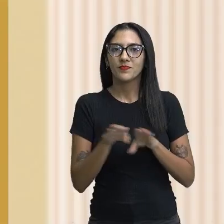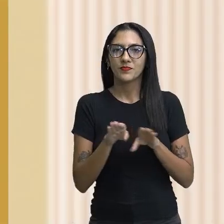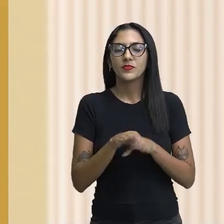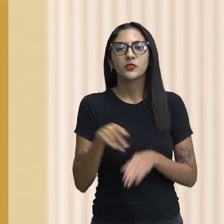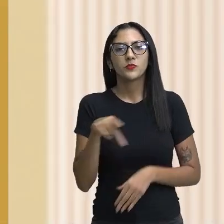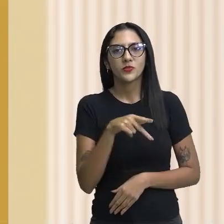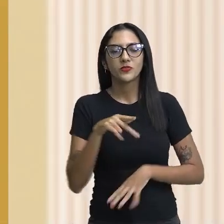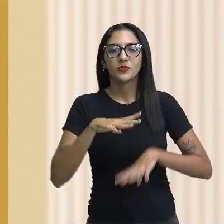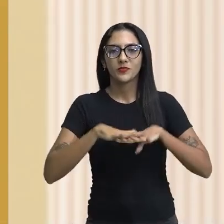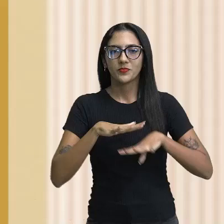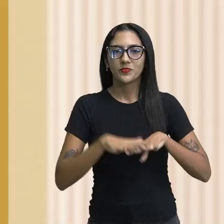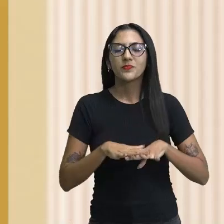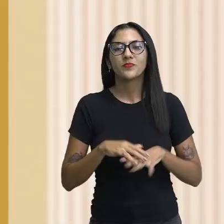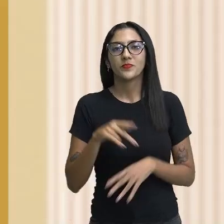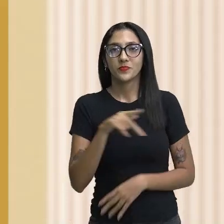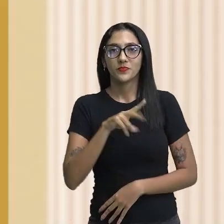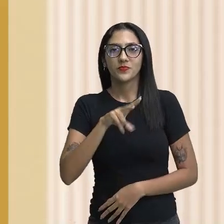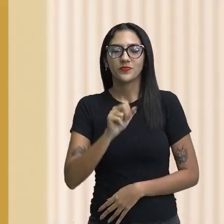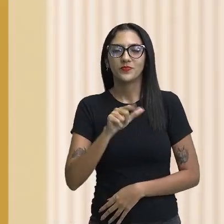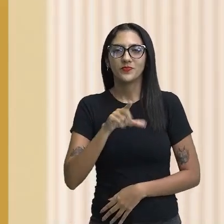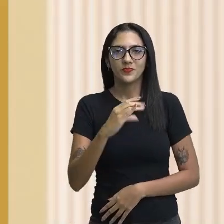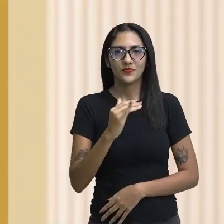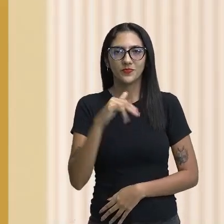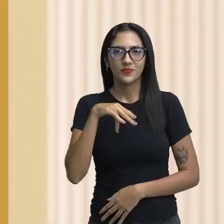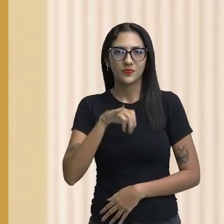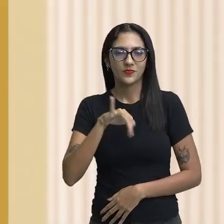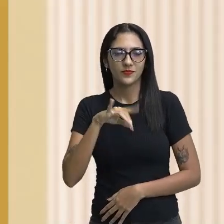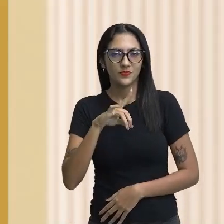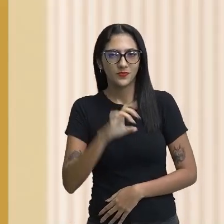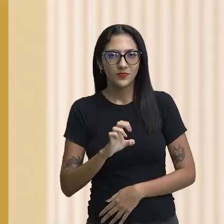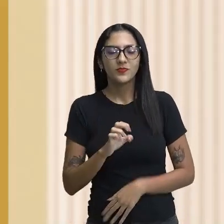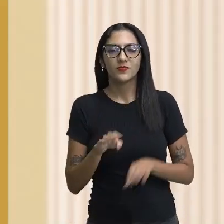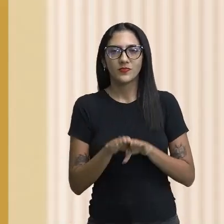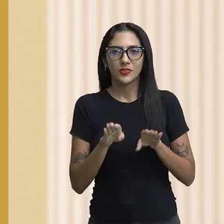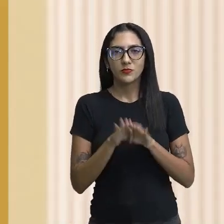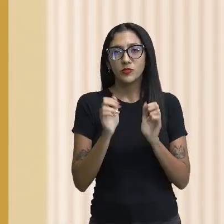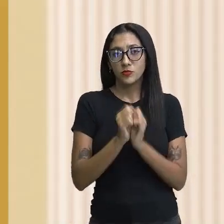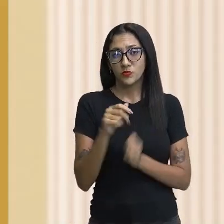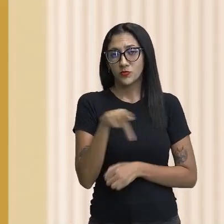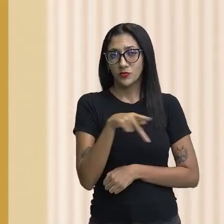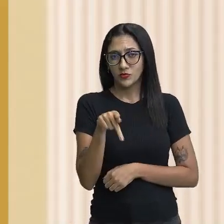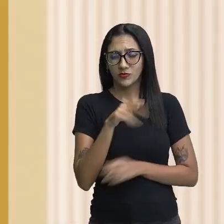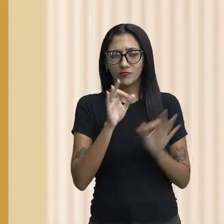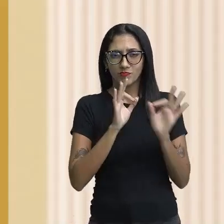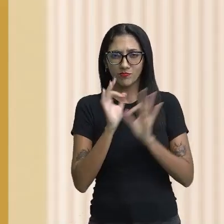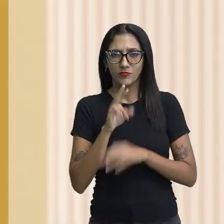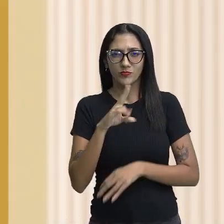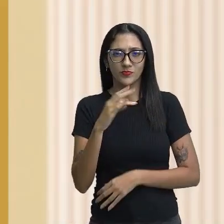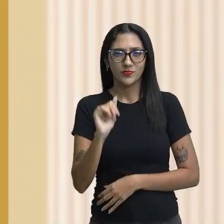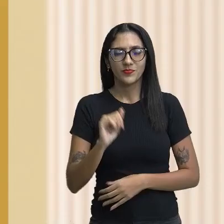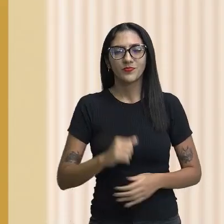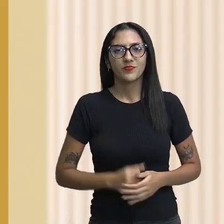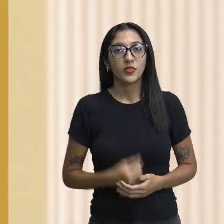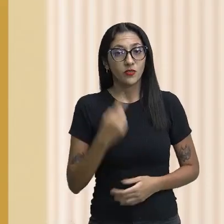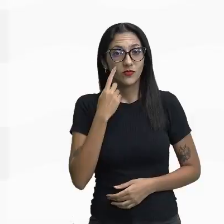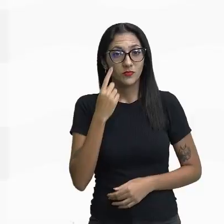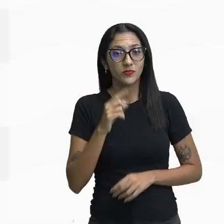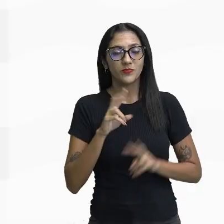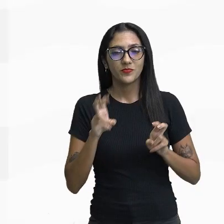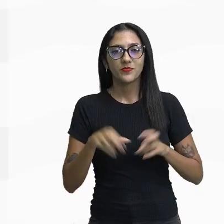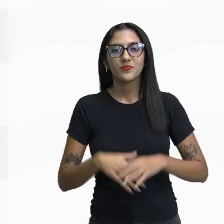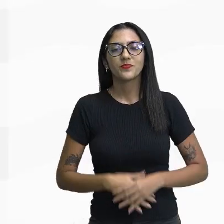Matemática. Sou a professora Valcineide Malta e estarei ministrando essa unidade curricular de aprofundamento. Vamos à nossa